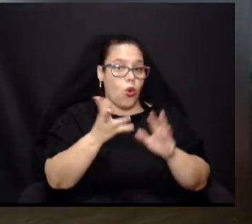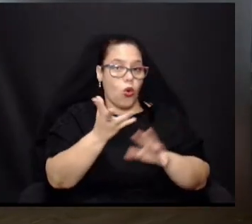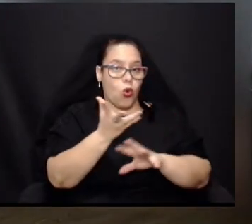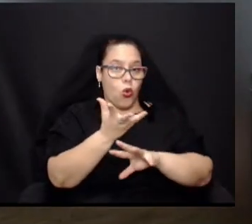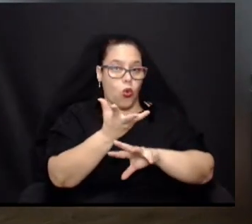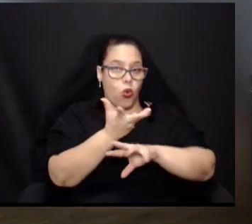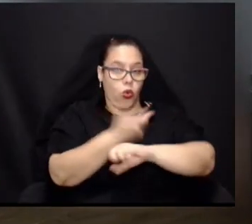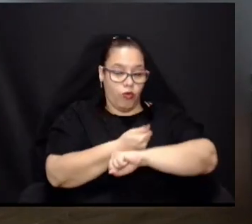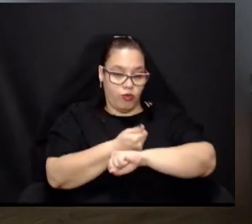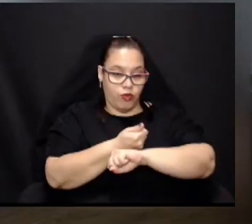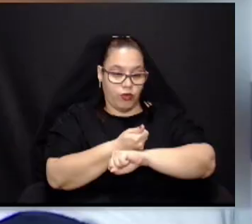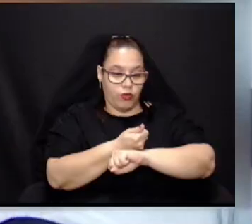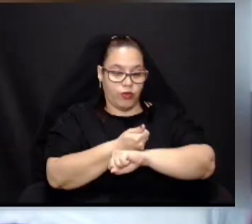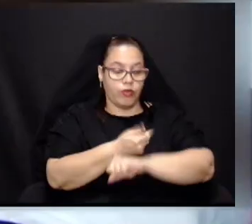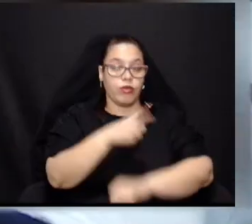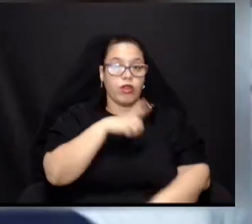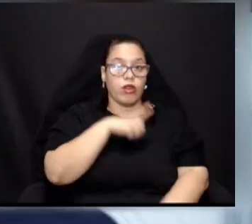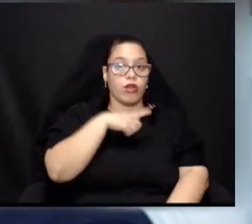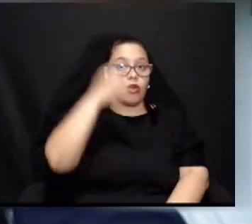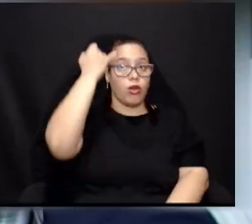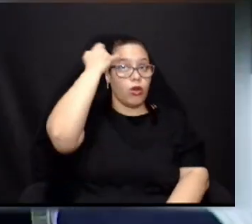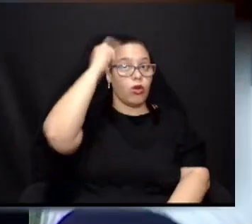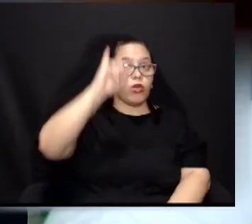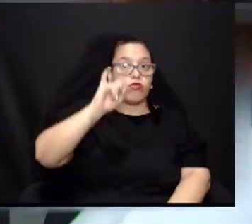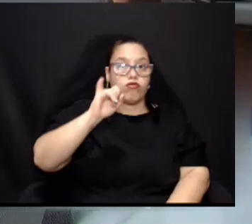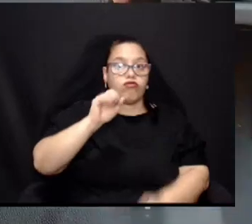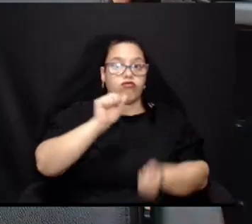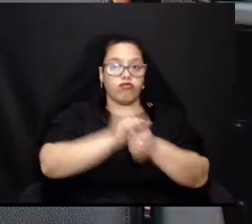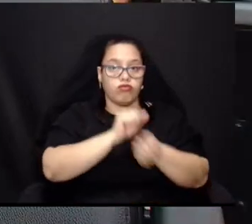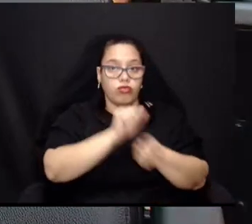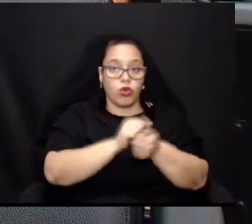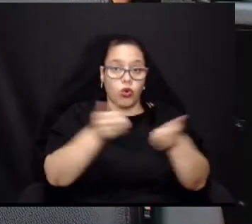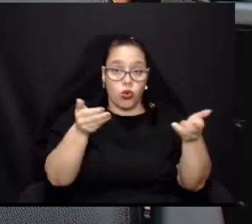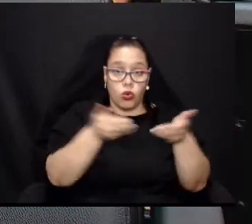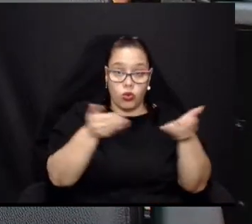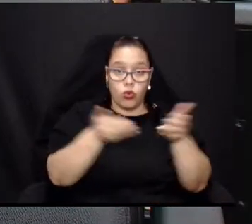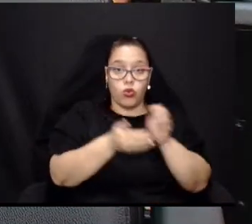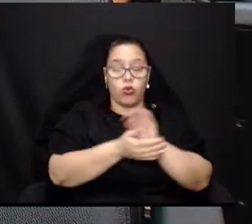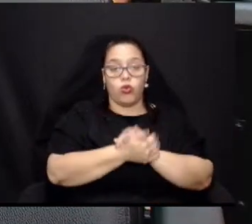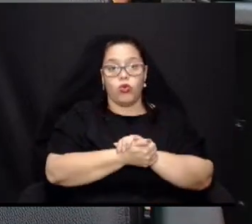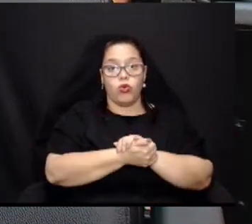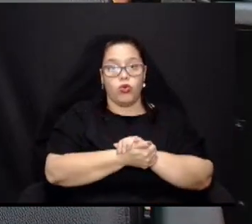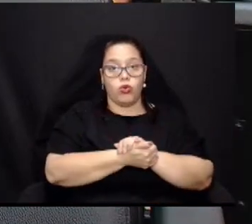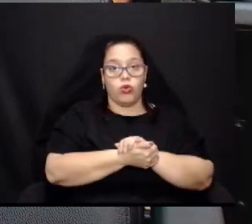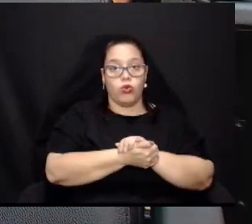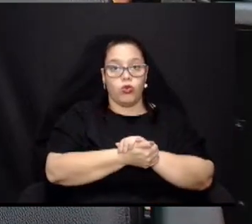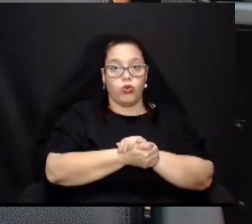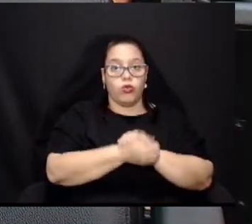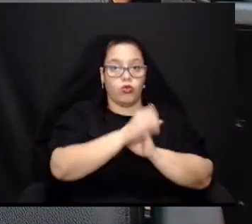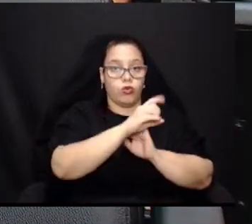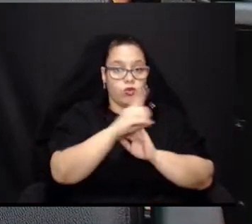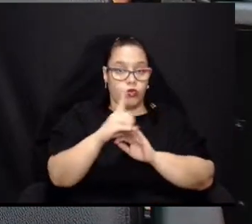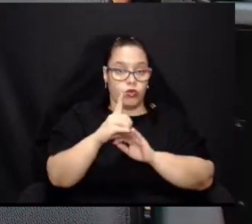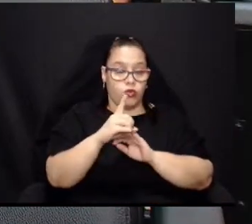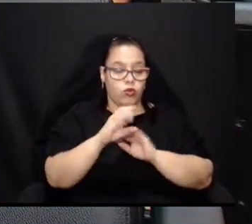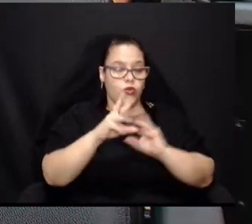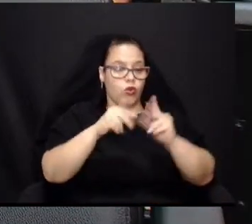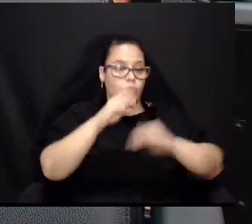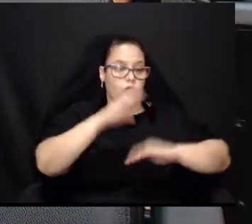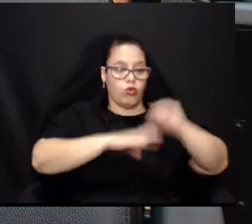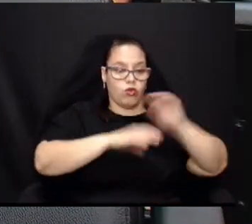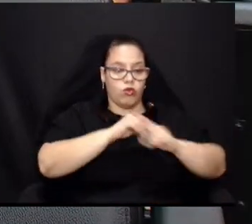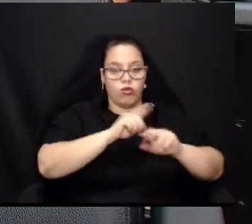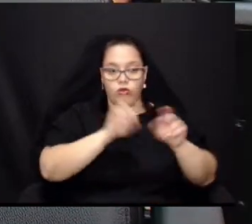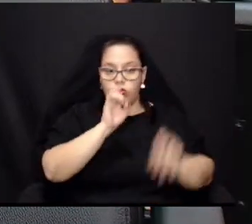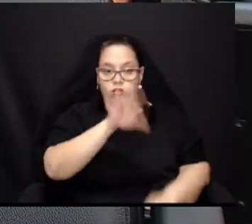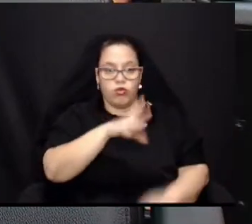gente ter idealizado o formato que a gente usa hoje, a gente faz essa coordenação entre todos os setores, mas não é só